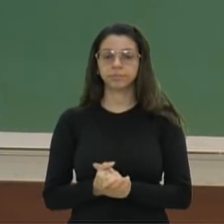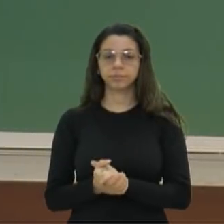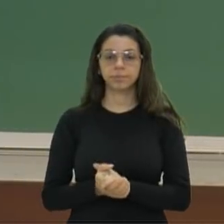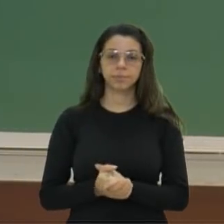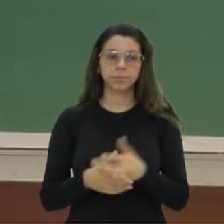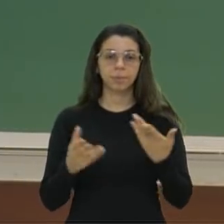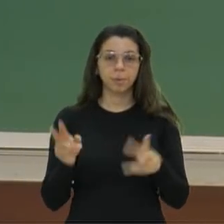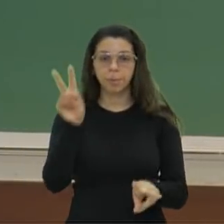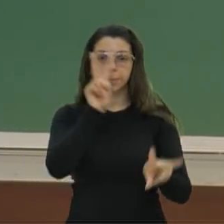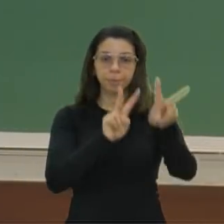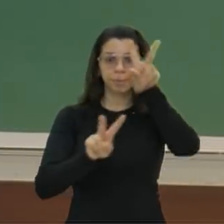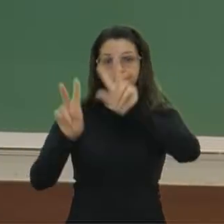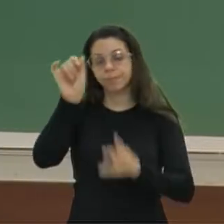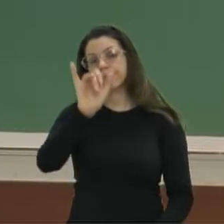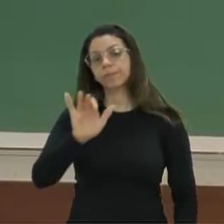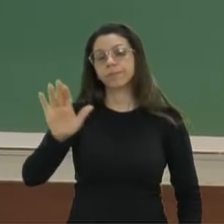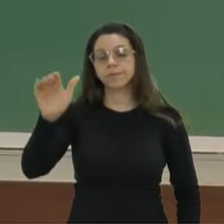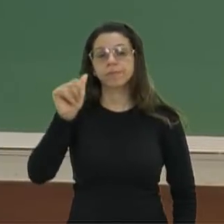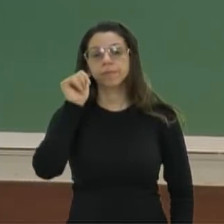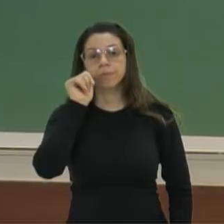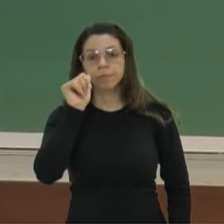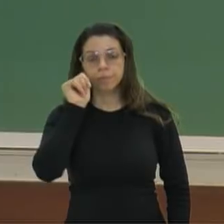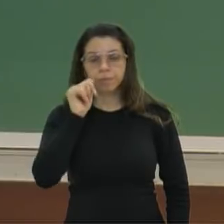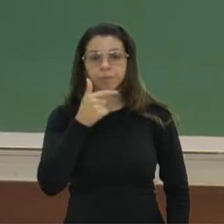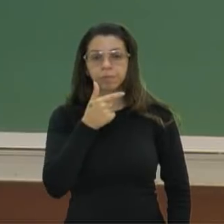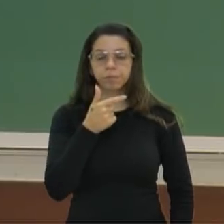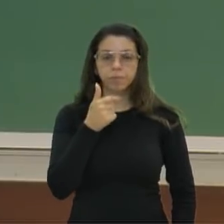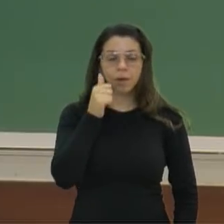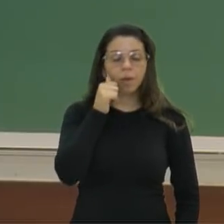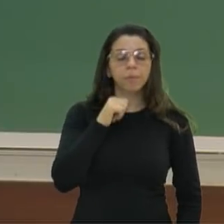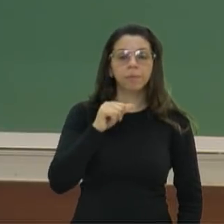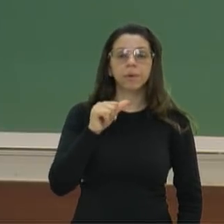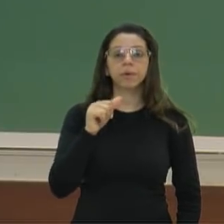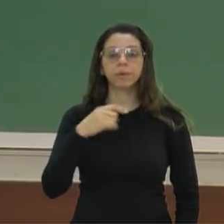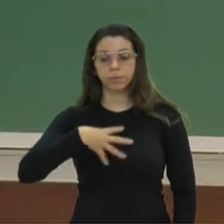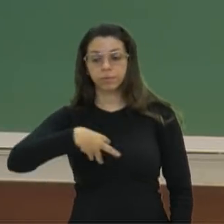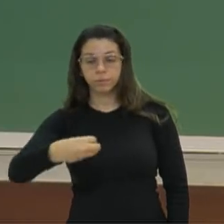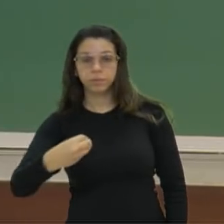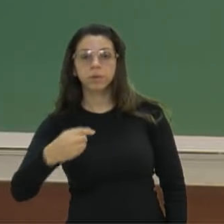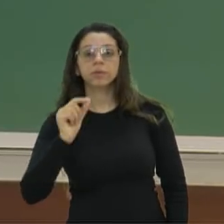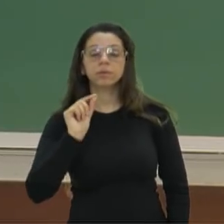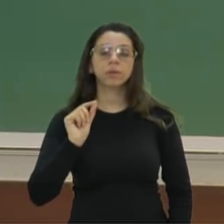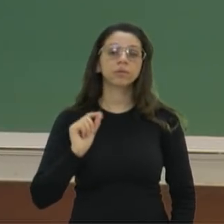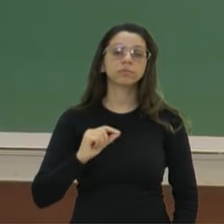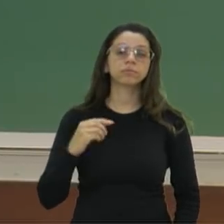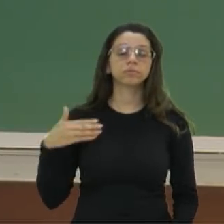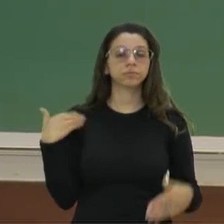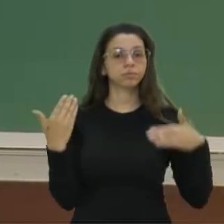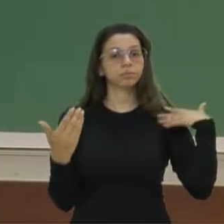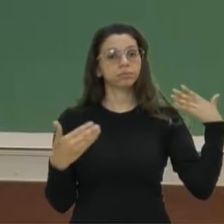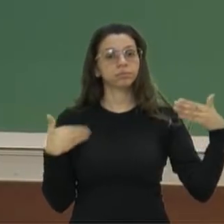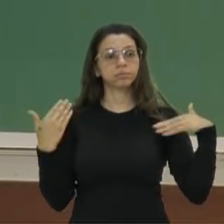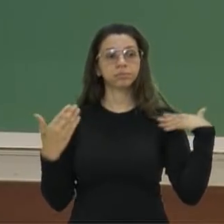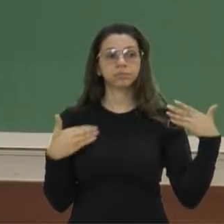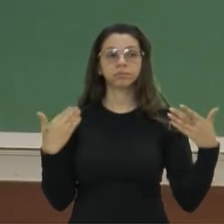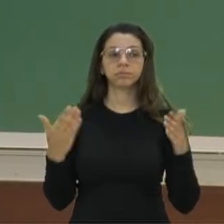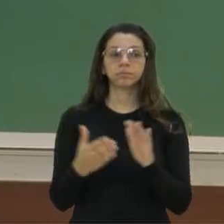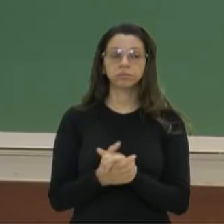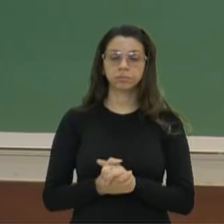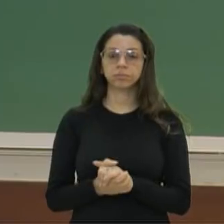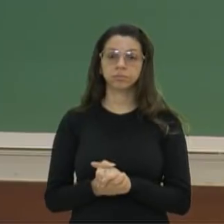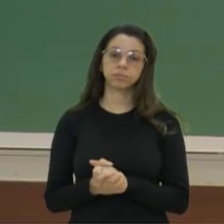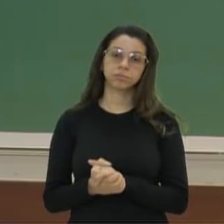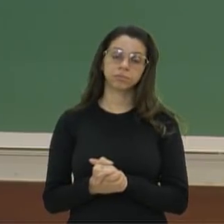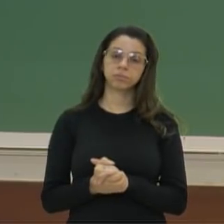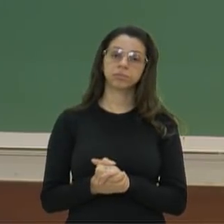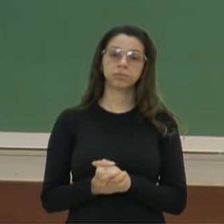imagem novamente. A mamãe com seu filhinho passeando. Percebam a visão de um astigmato, né? Quem